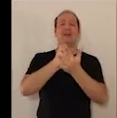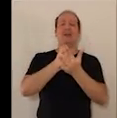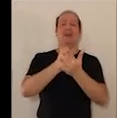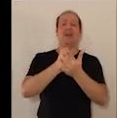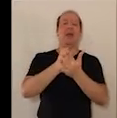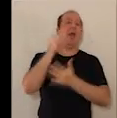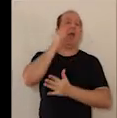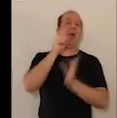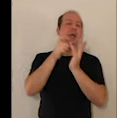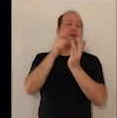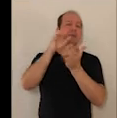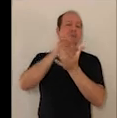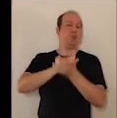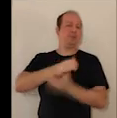Colomba.